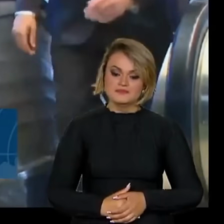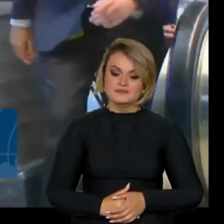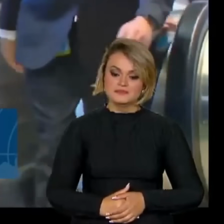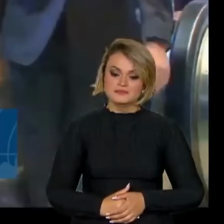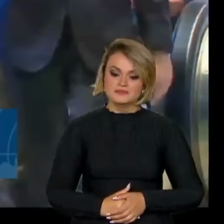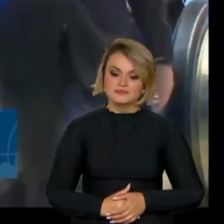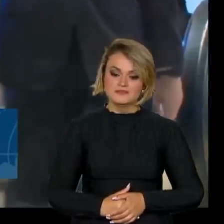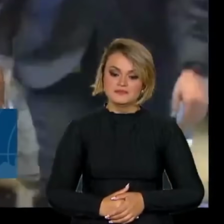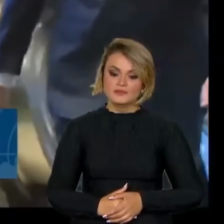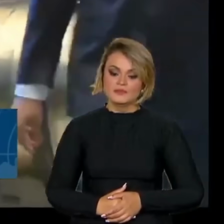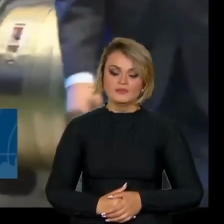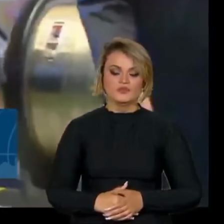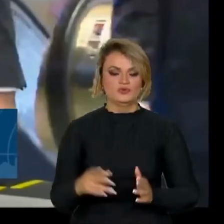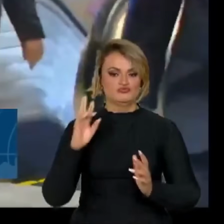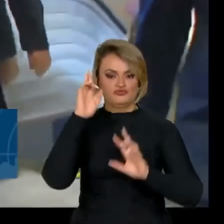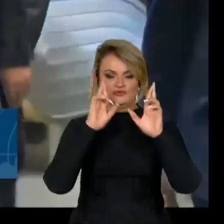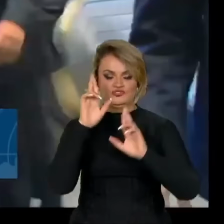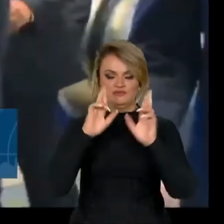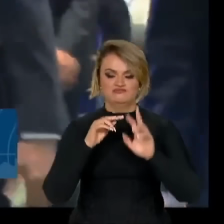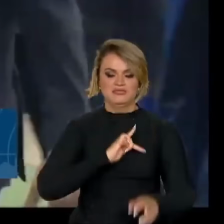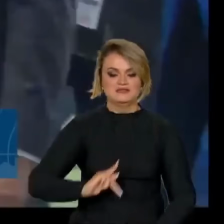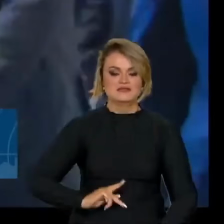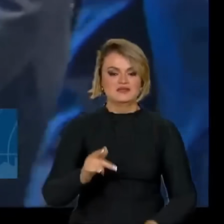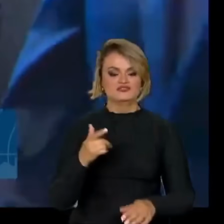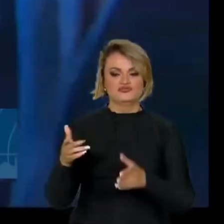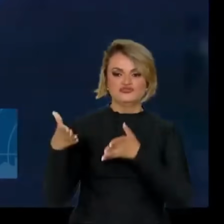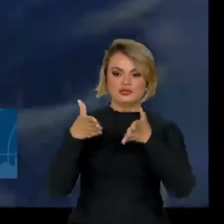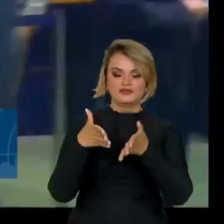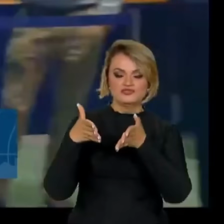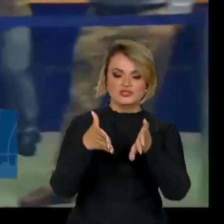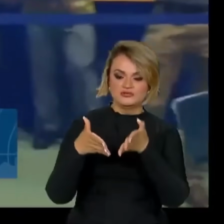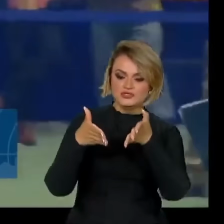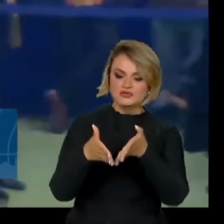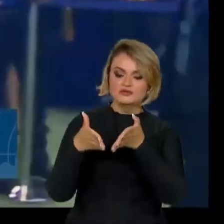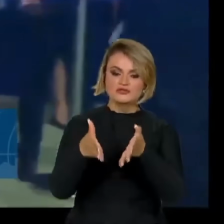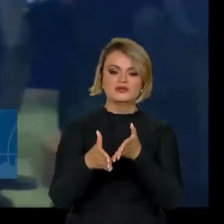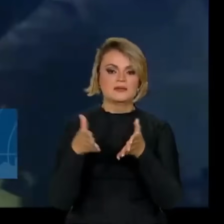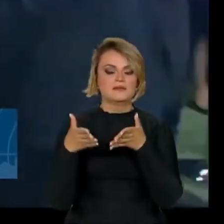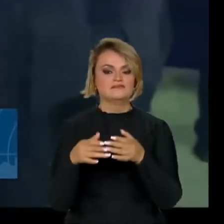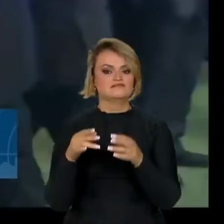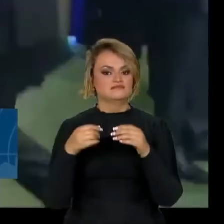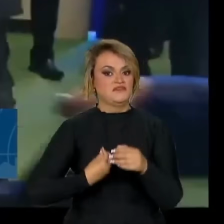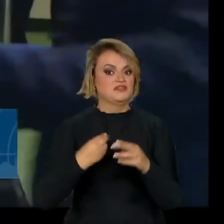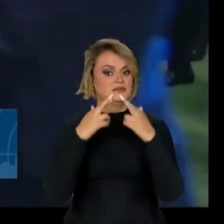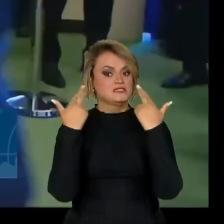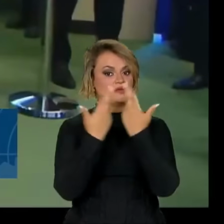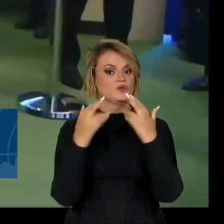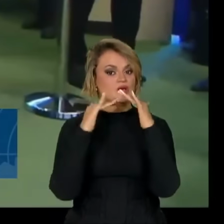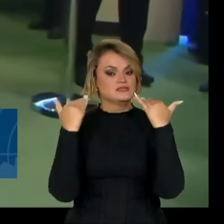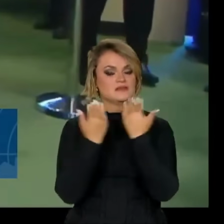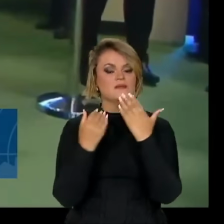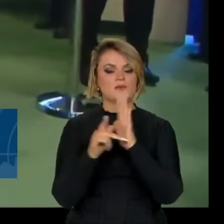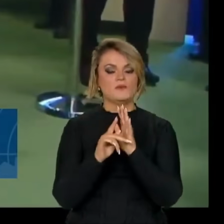assembleia geral da ONU como uma maior representação na África e da América Latina no conselho de segurança da identidade na verdade aqui né se você ler